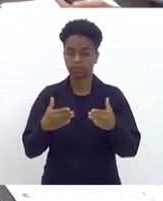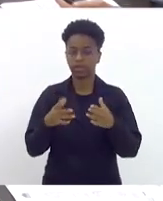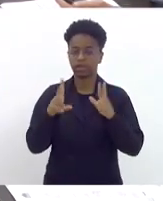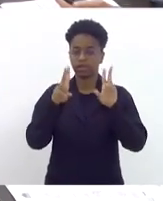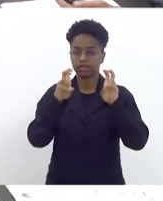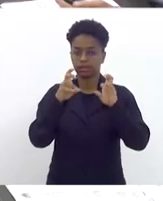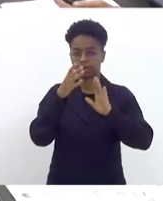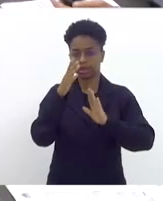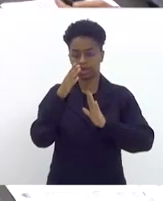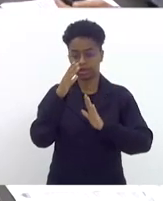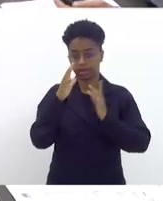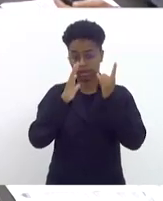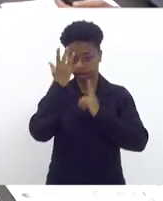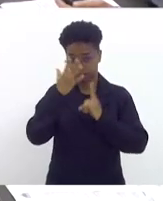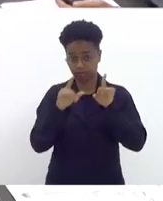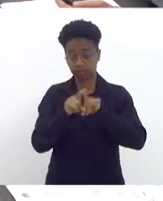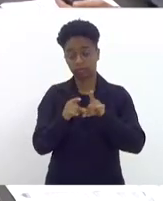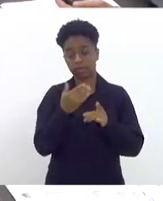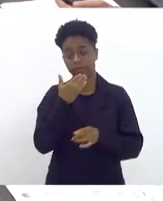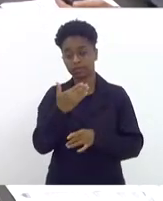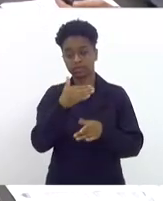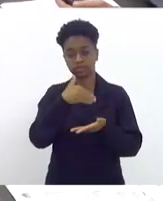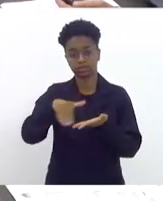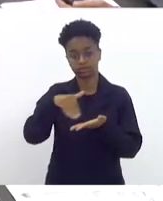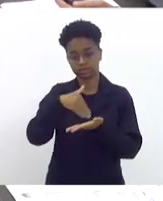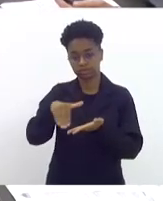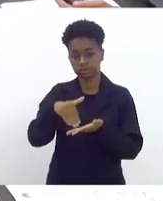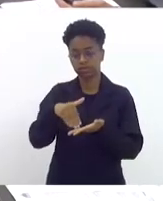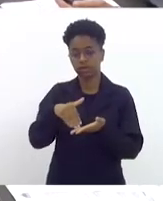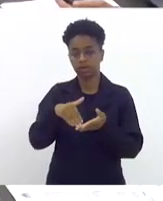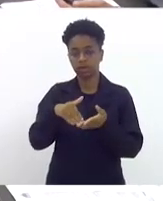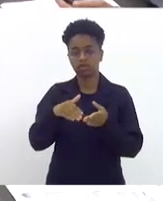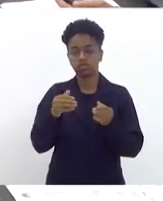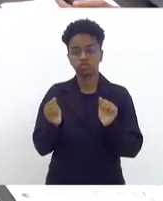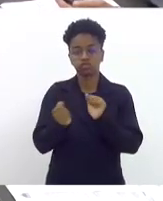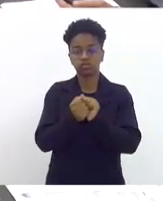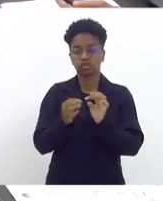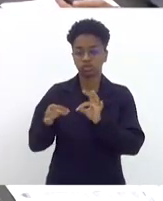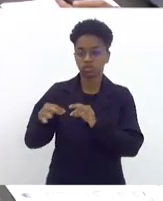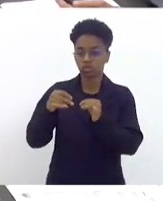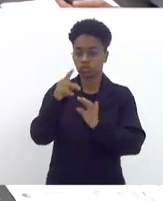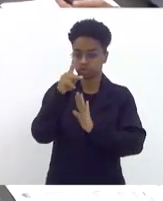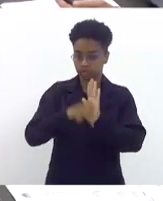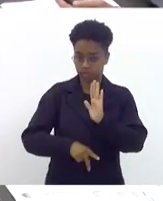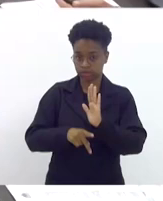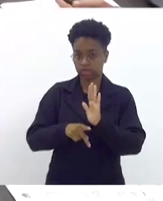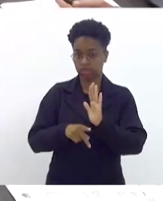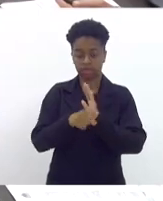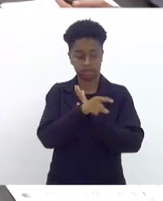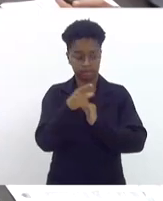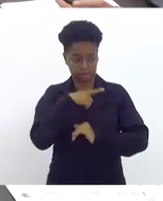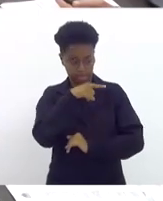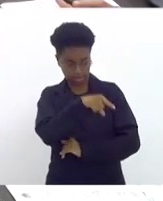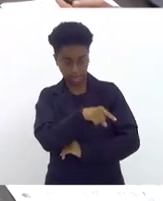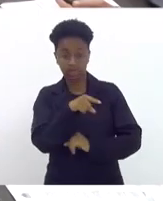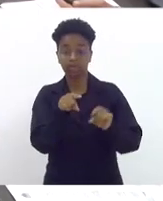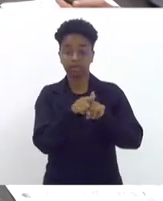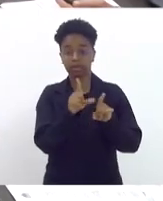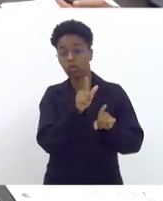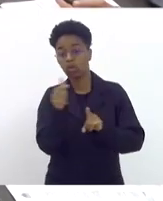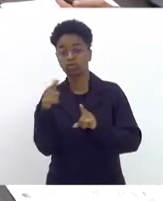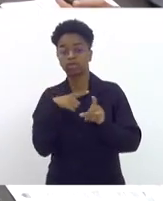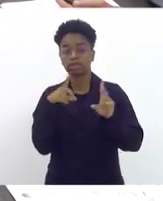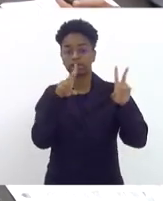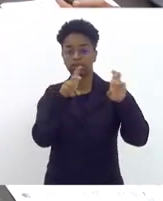pedindo pra secretaria da comissão que faça um compilado de todos os projetos além do deputado Vitor Júnior que tenham como a temático